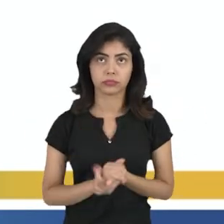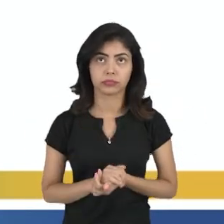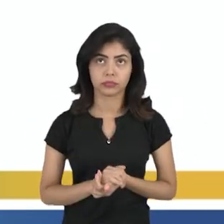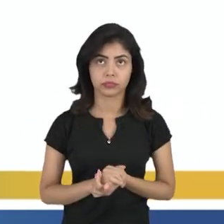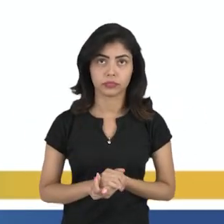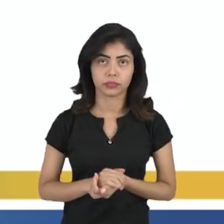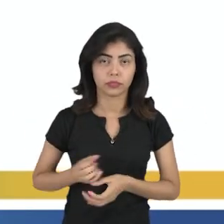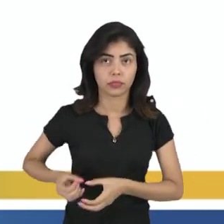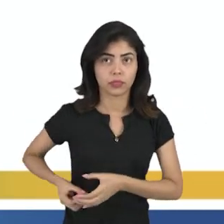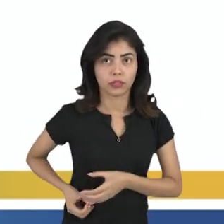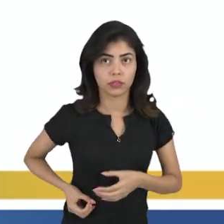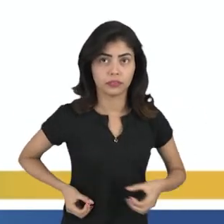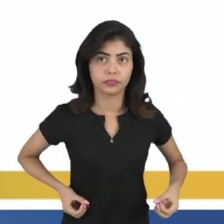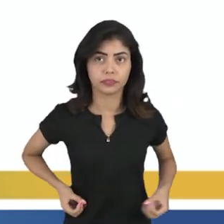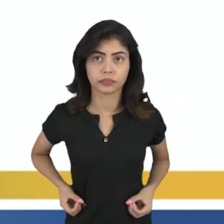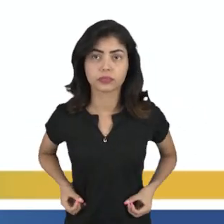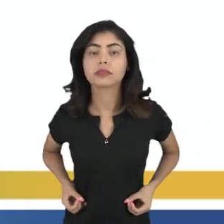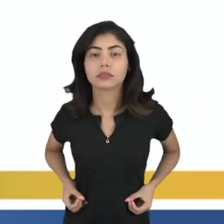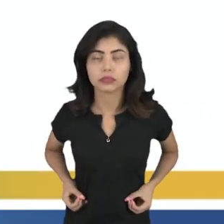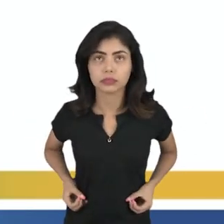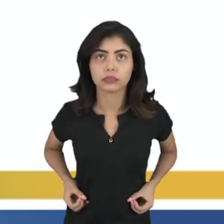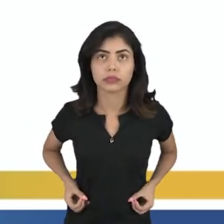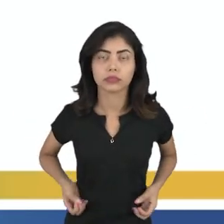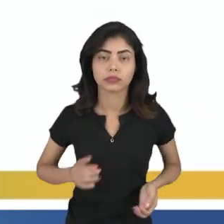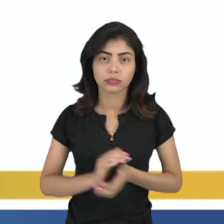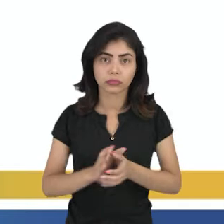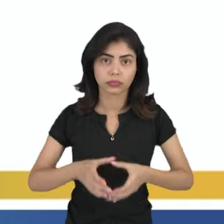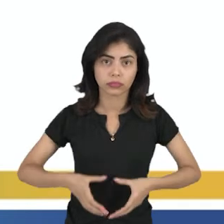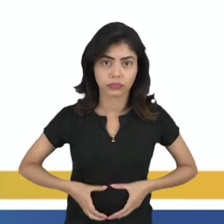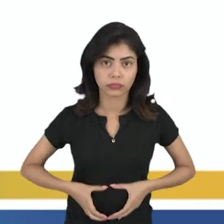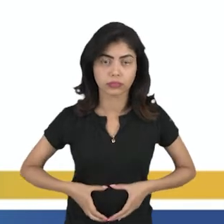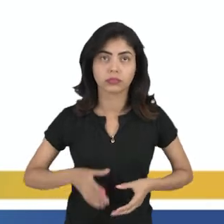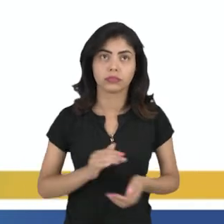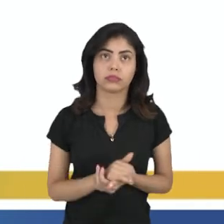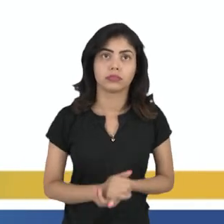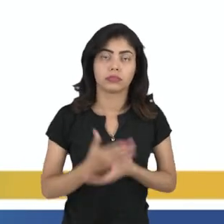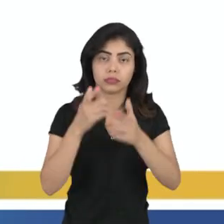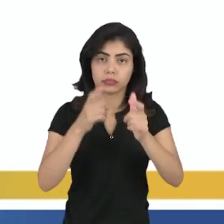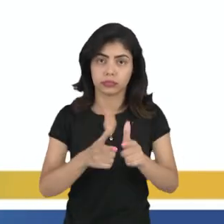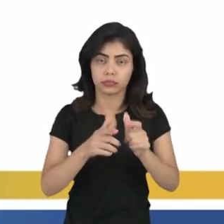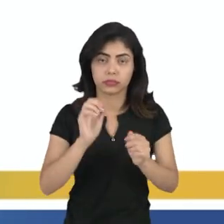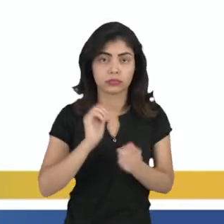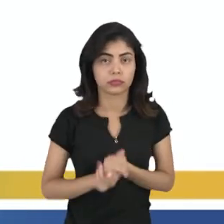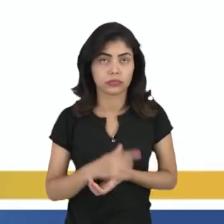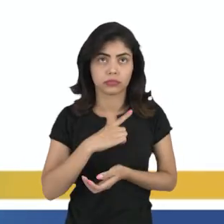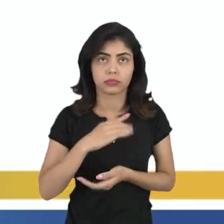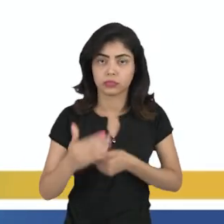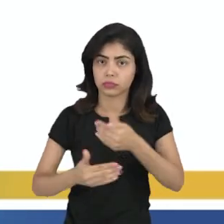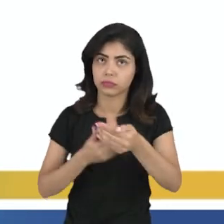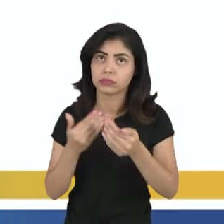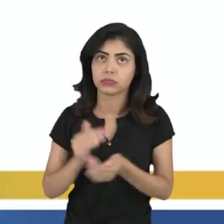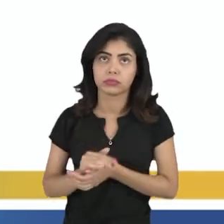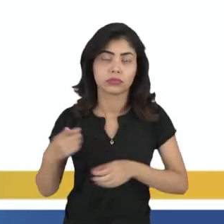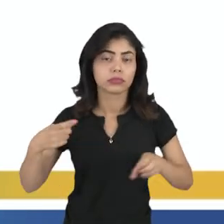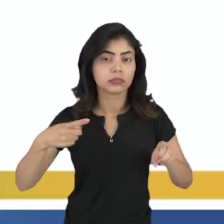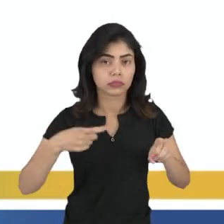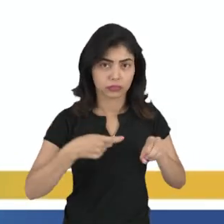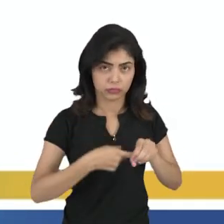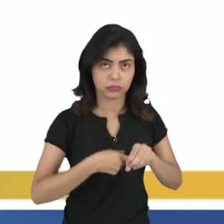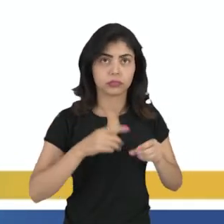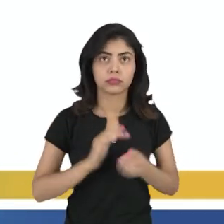conexão dos ovários ao útero. E é o local onde ocorre a